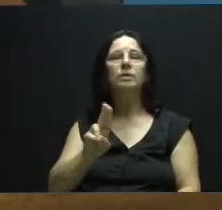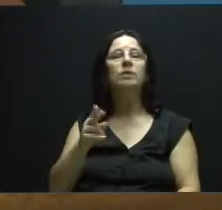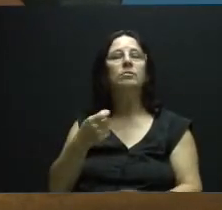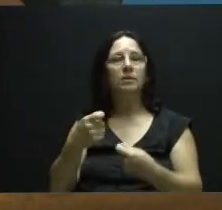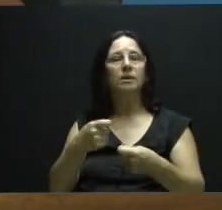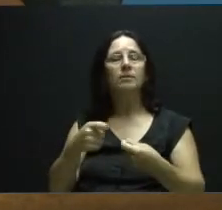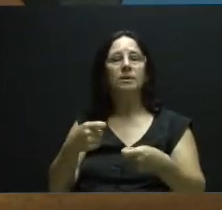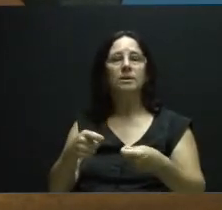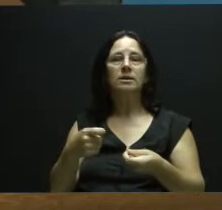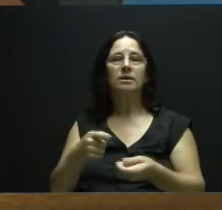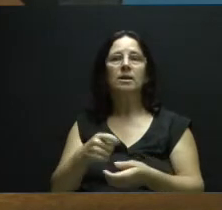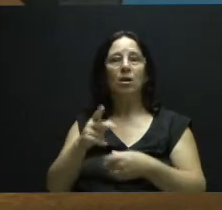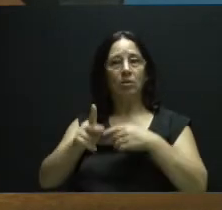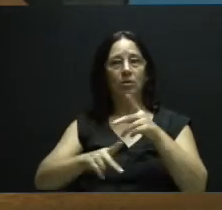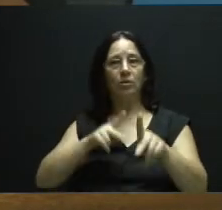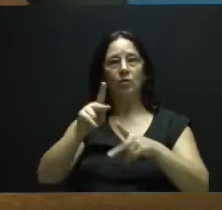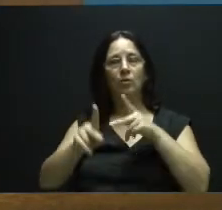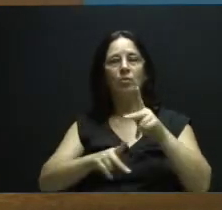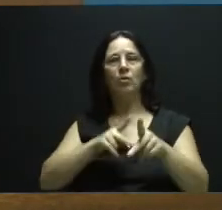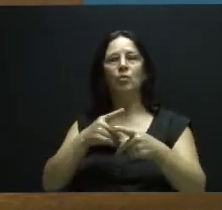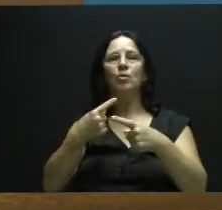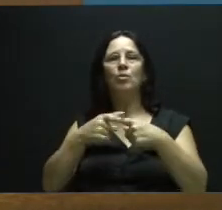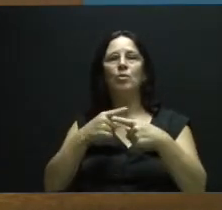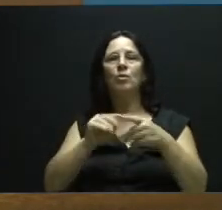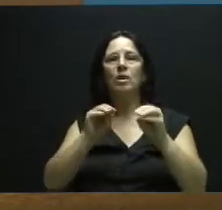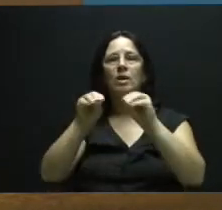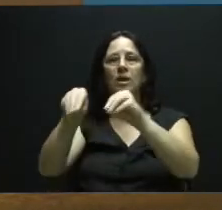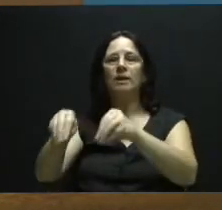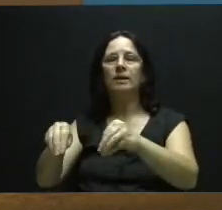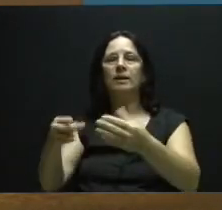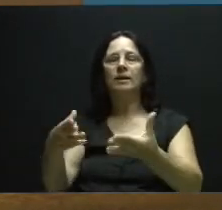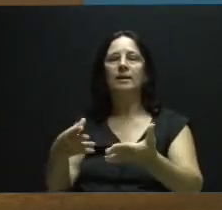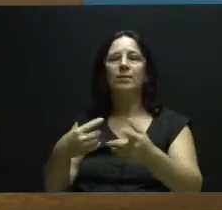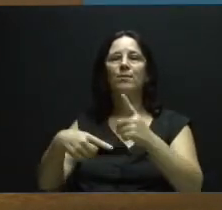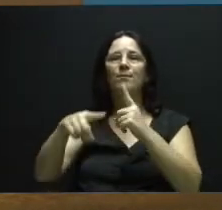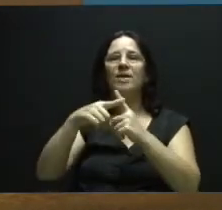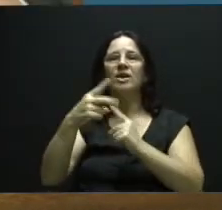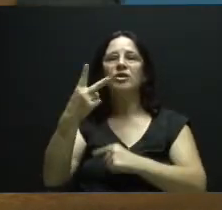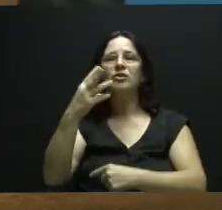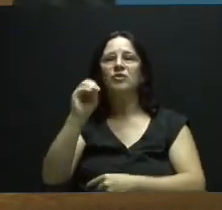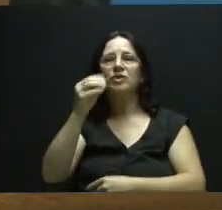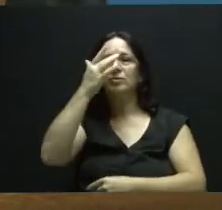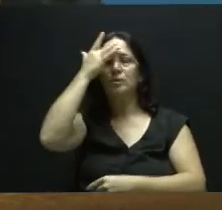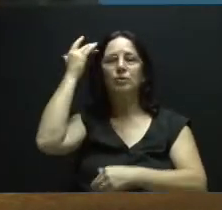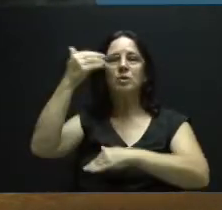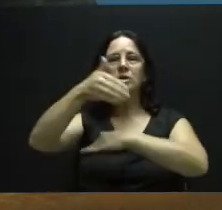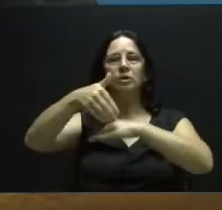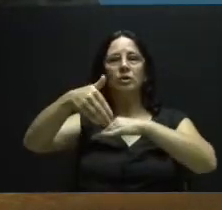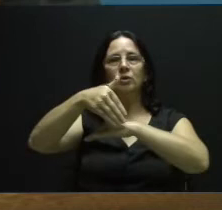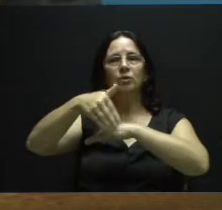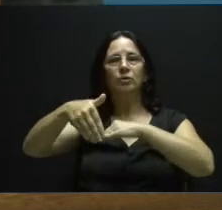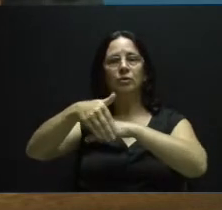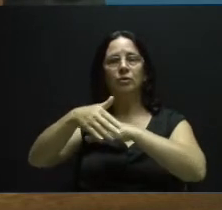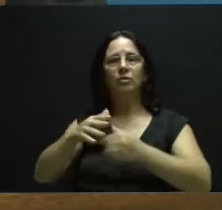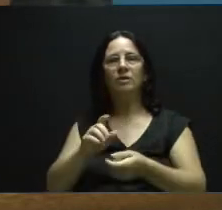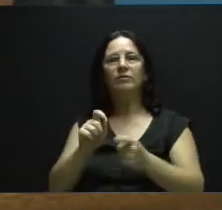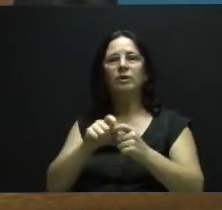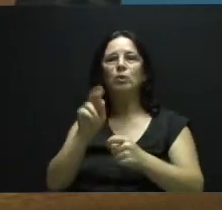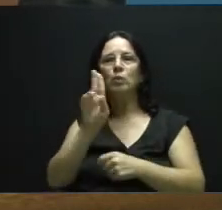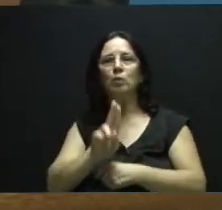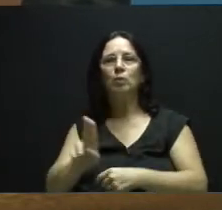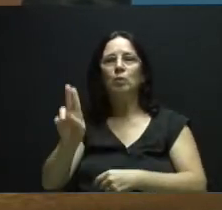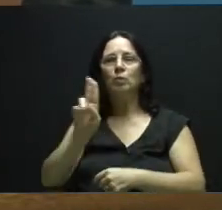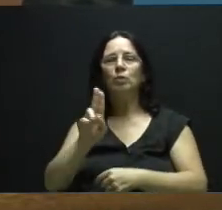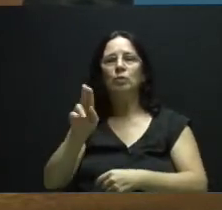o seu uso que é o povo lá está alocado mais de 20 moradores de rua luan fazendo o uso de